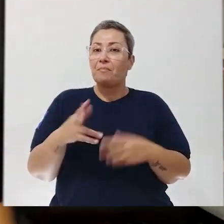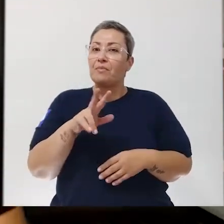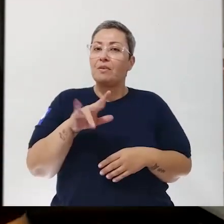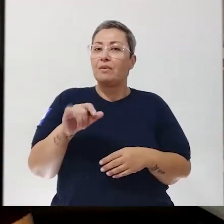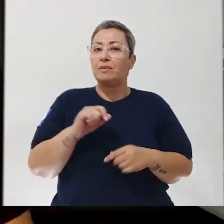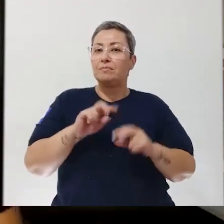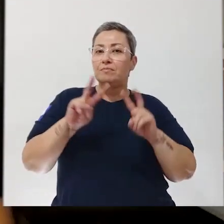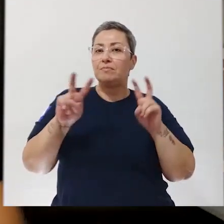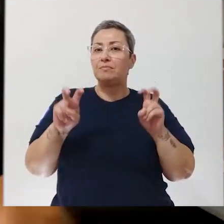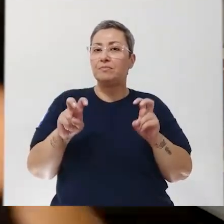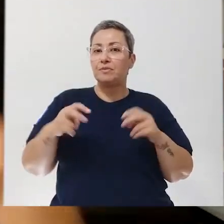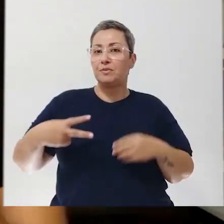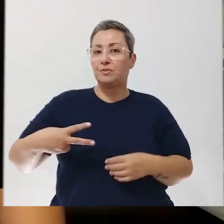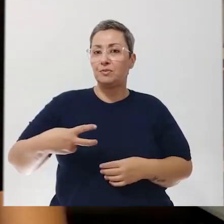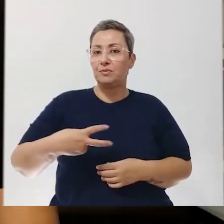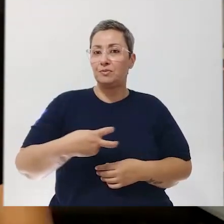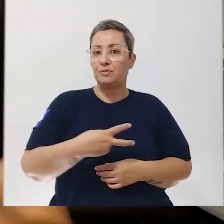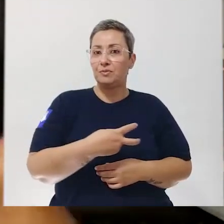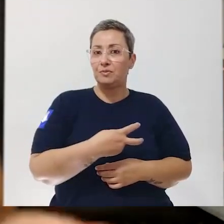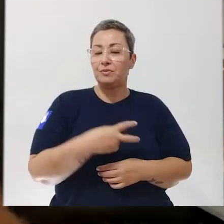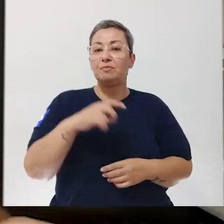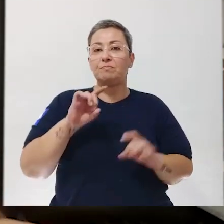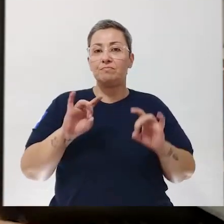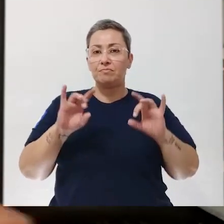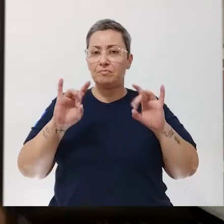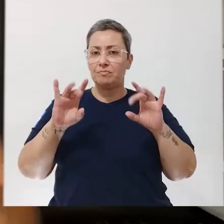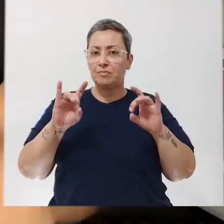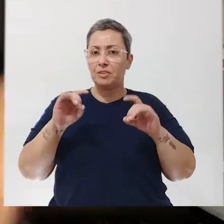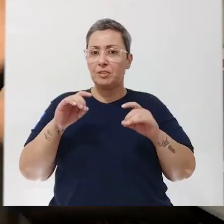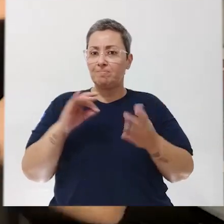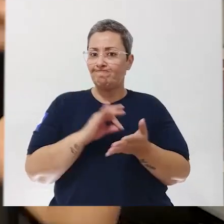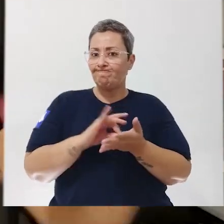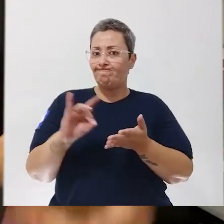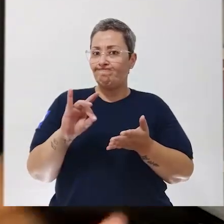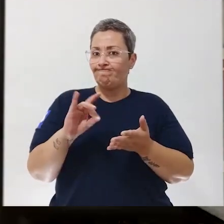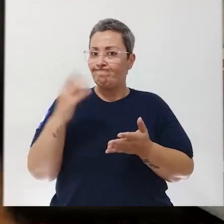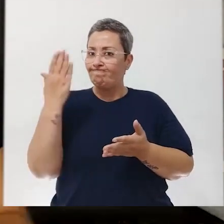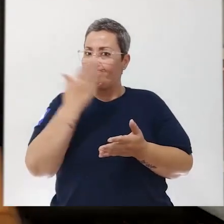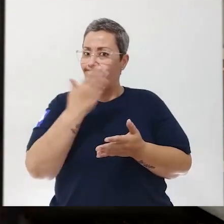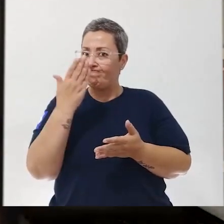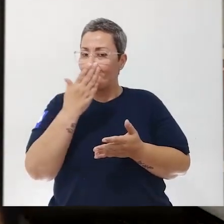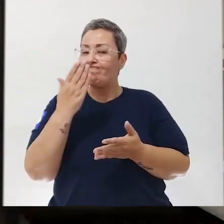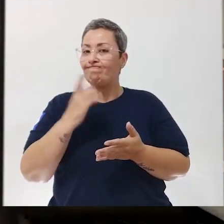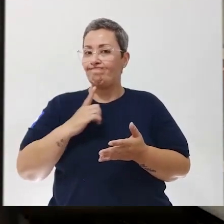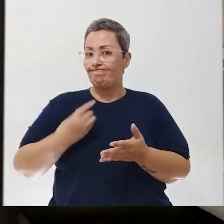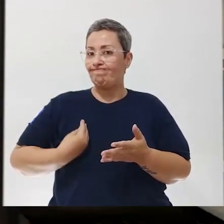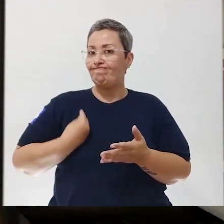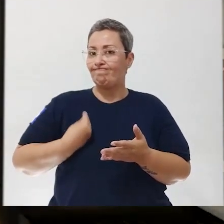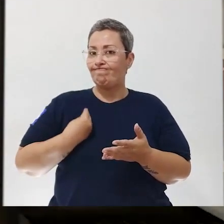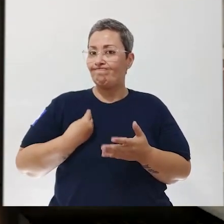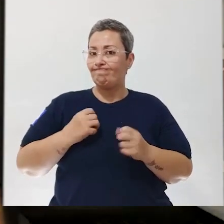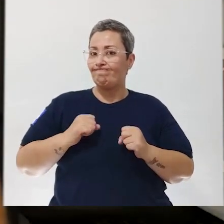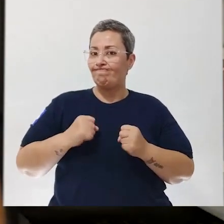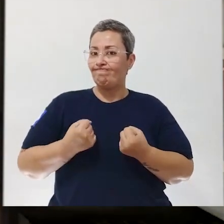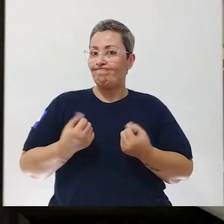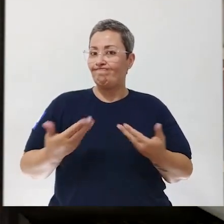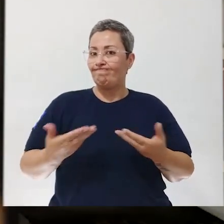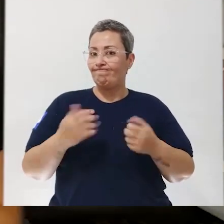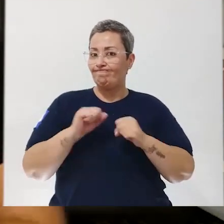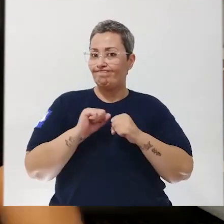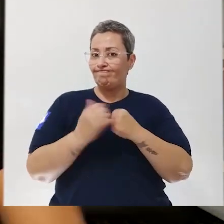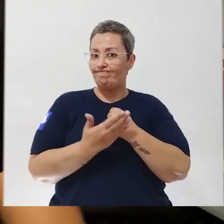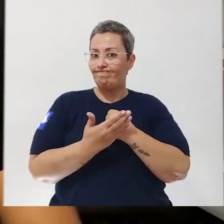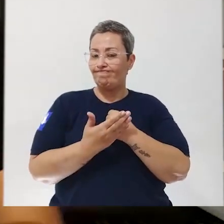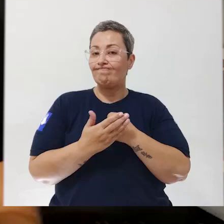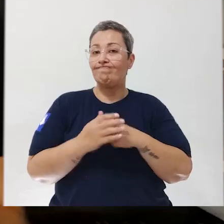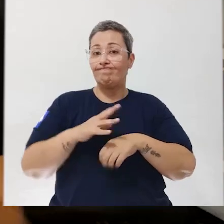a gente vai falar sobre vírus, em especial sobre esse inimigo invisível que nós estamos enfrentando, o